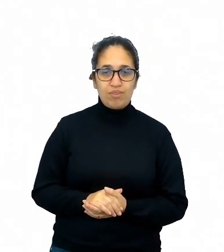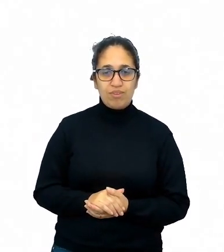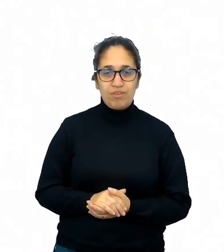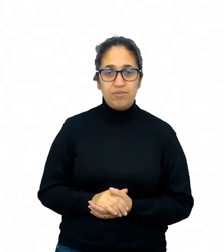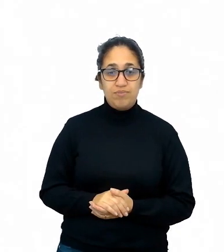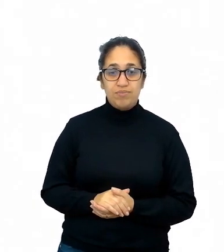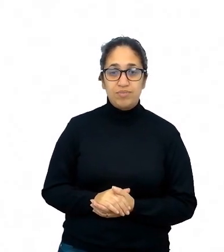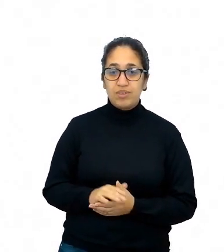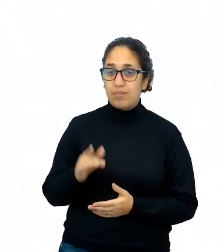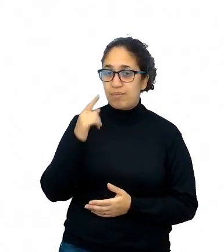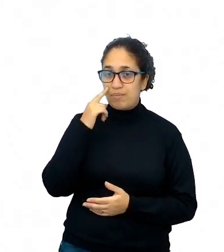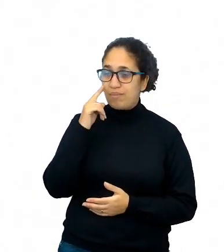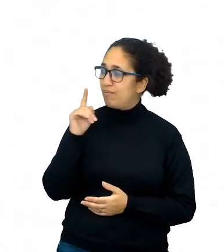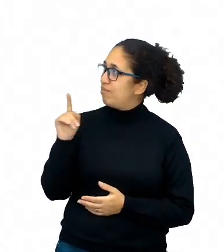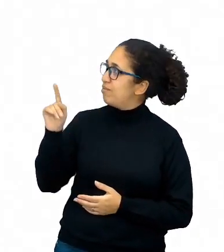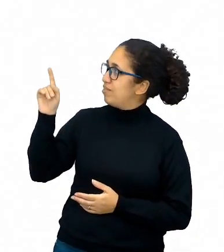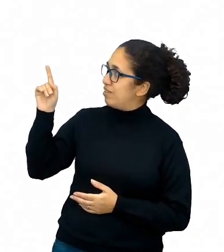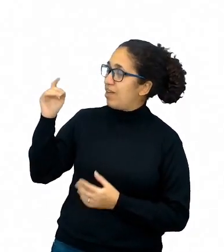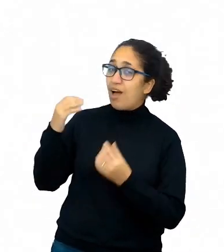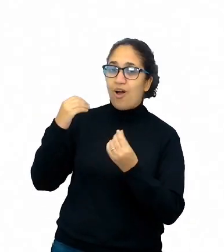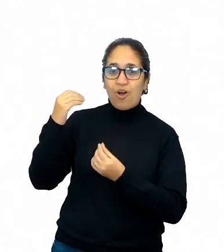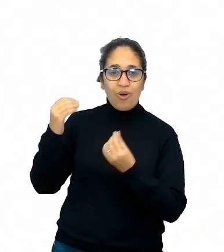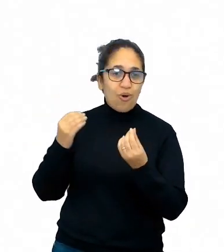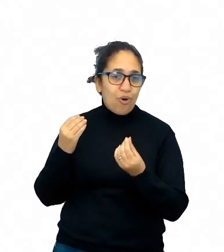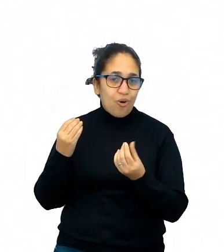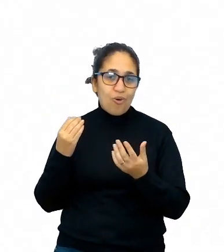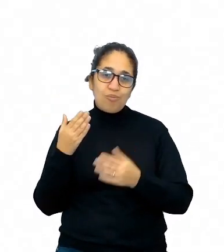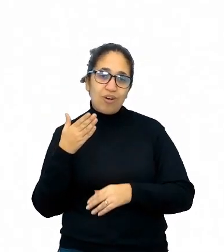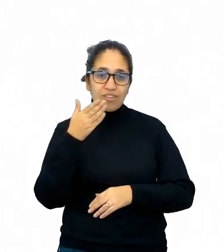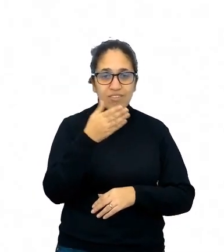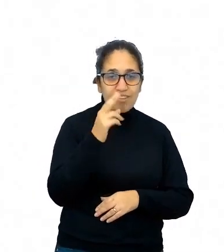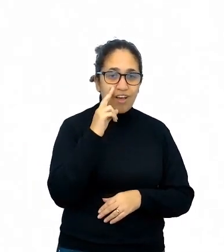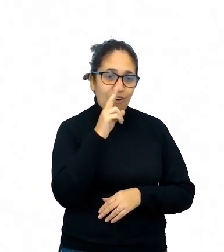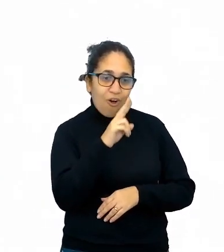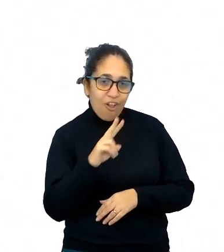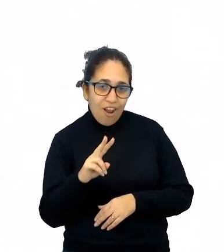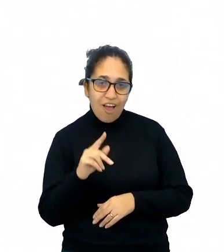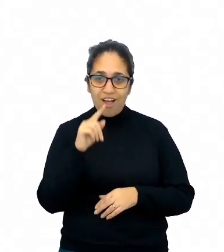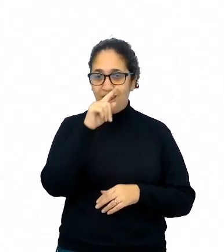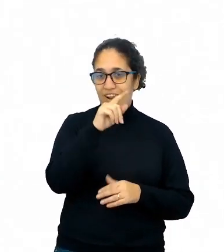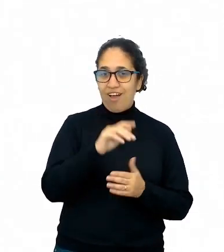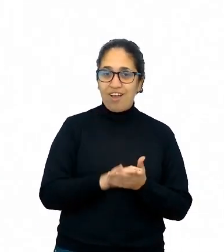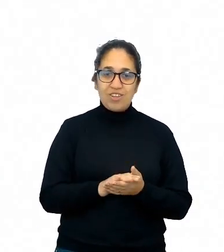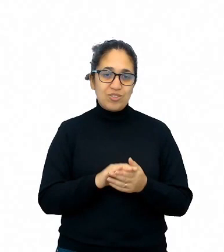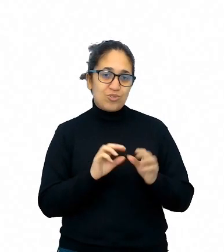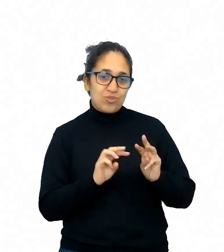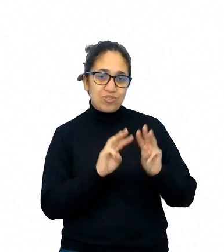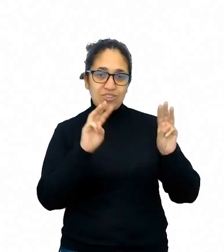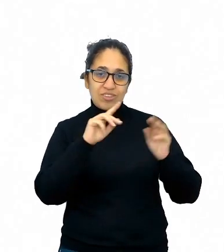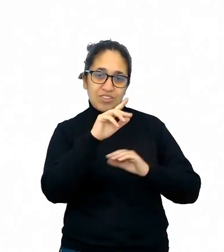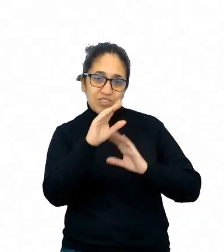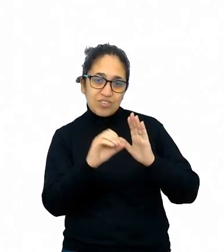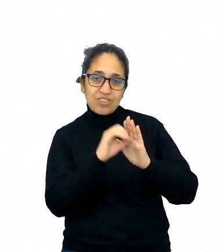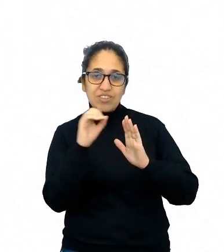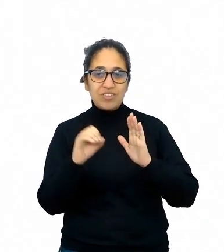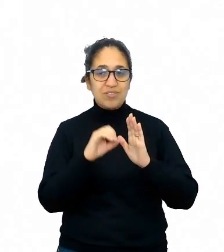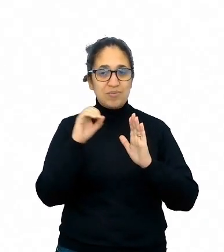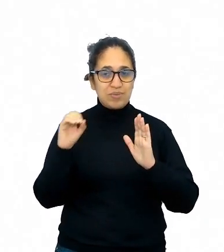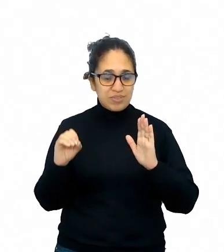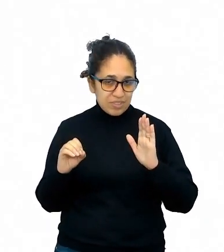Então, para vocês acessarem o material, né, vocês têm que entrar lá no centro de mídias,